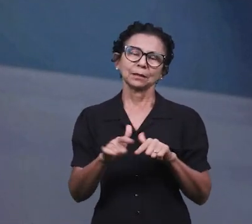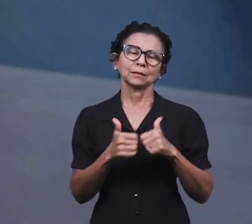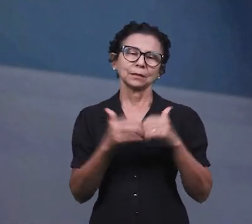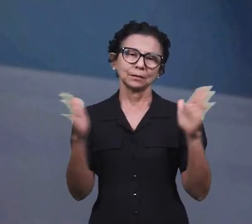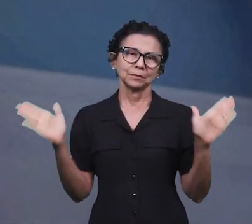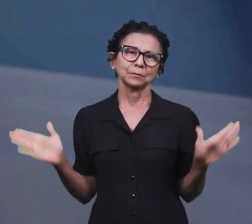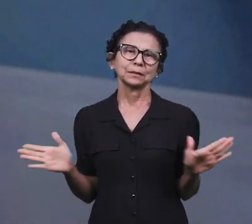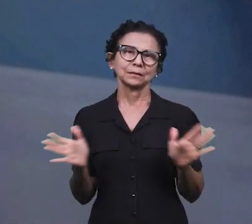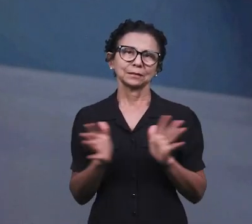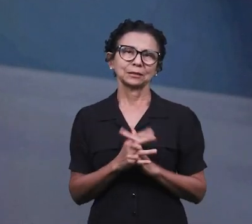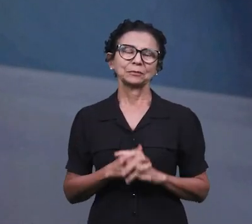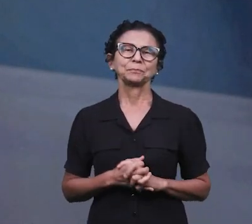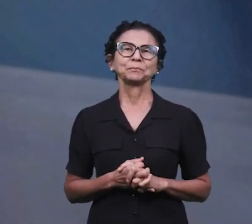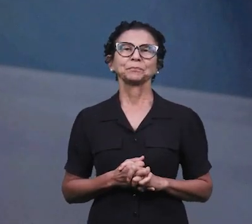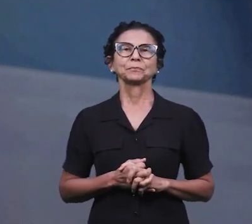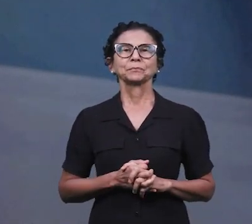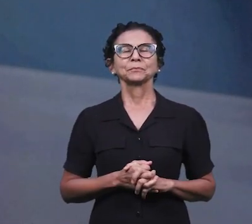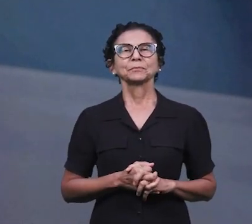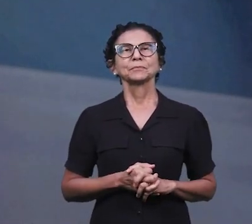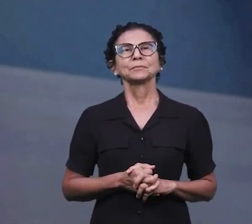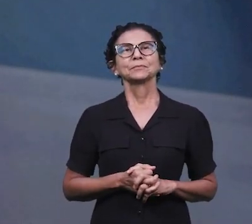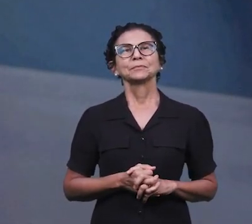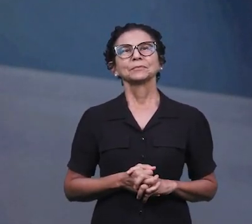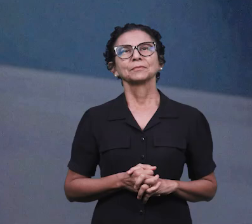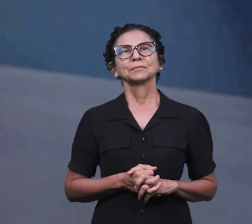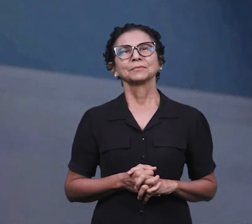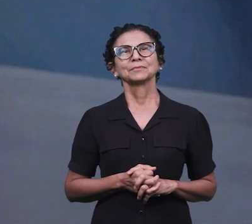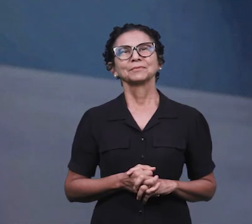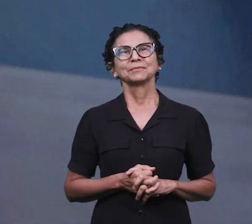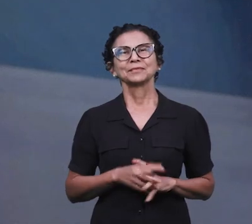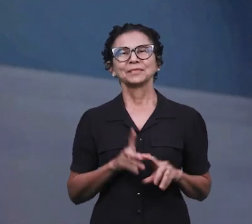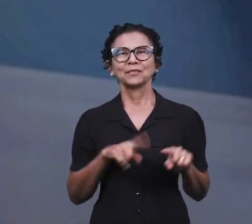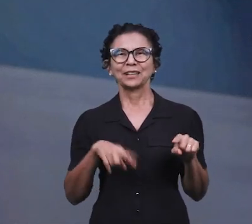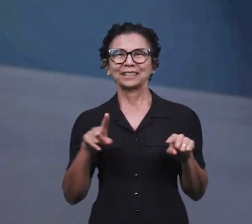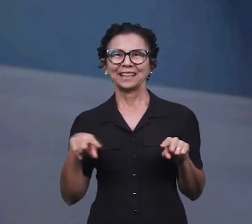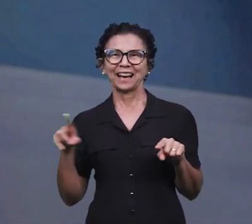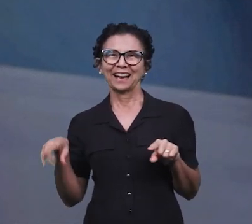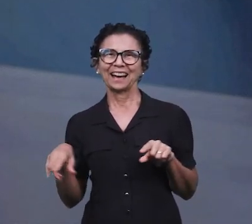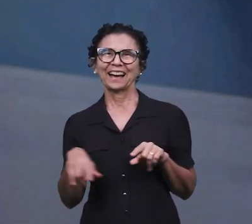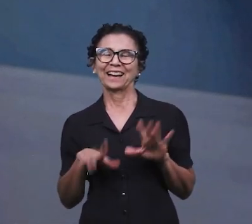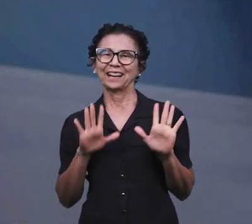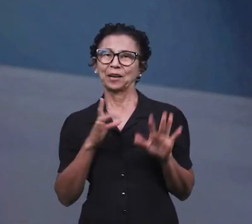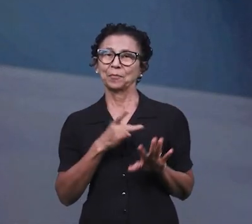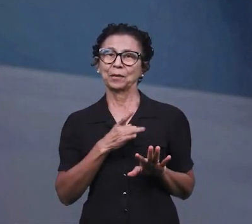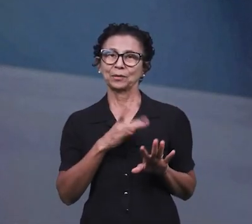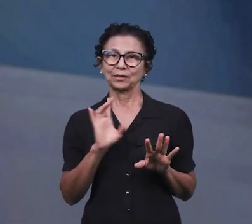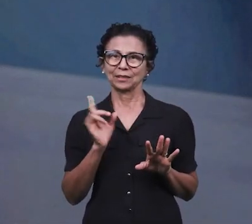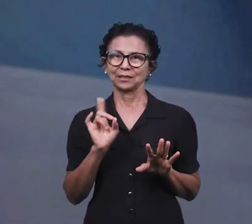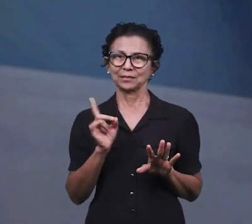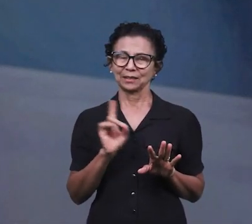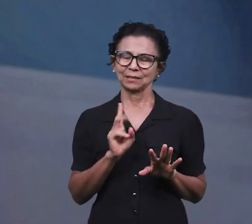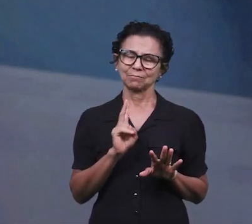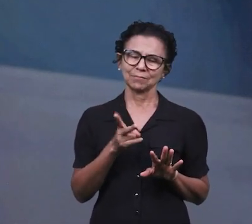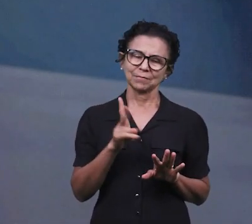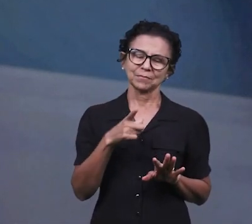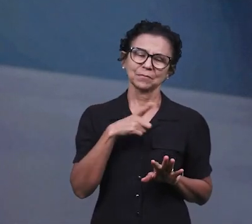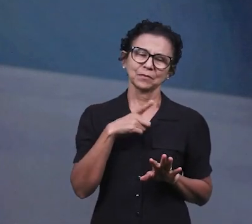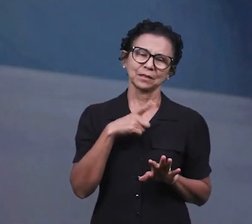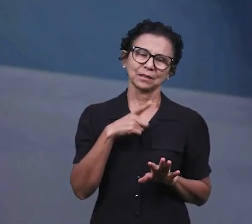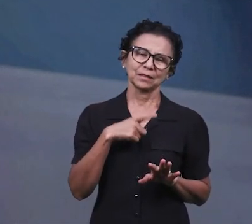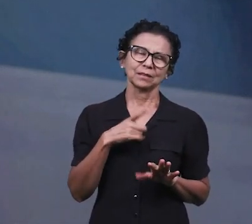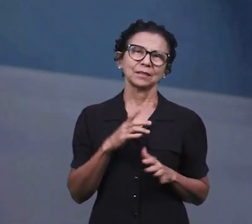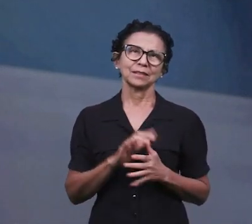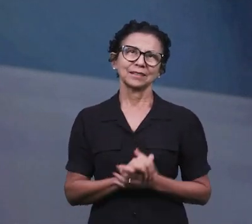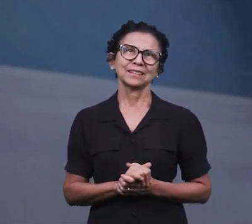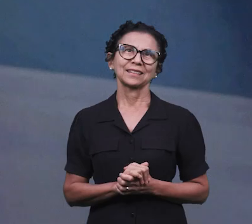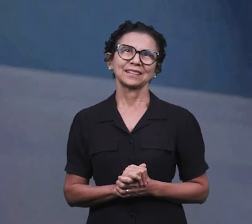variantes, né? Mas não precisa ficar com medo, é isso que eu quero dizer, né? Sempre vai ter um lugar ao sol ali, né? Para quem